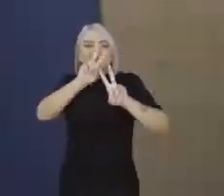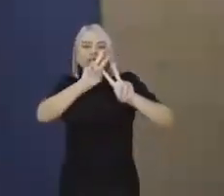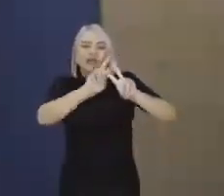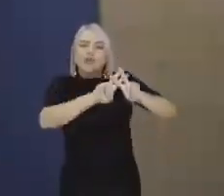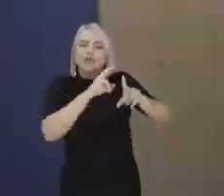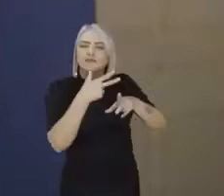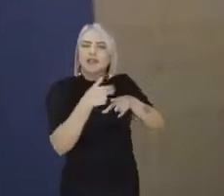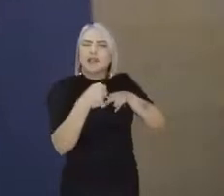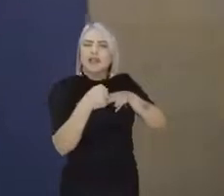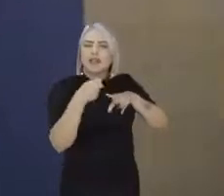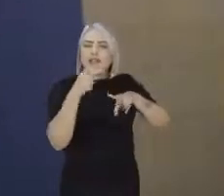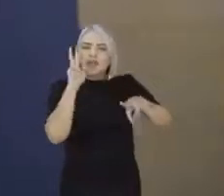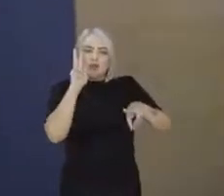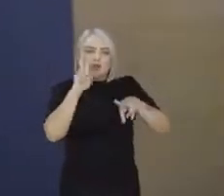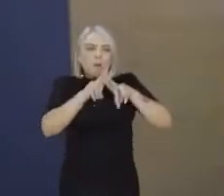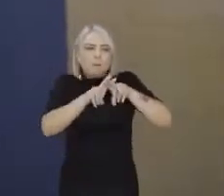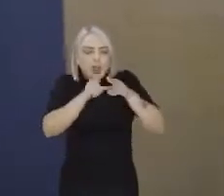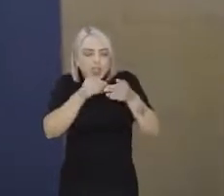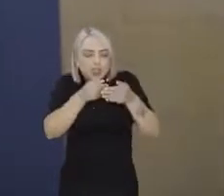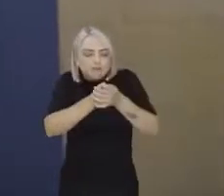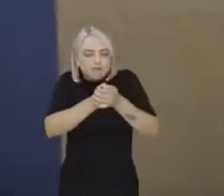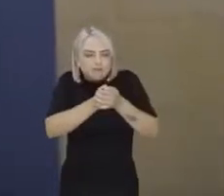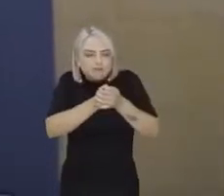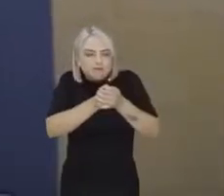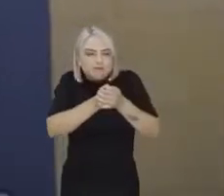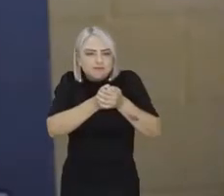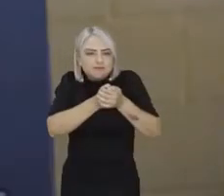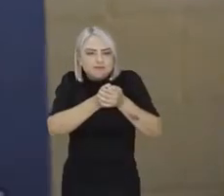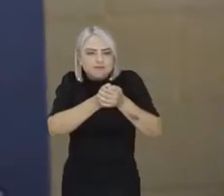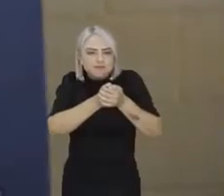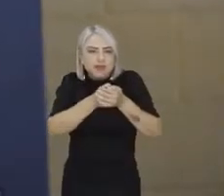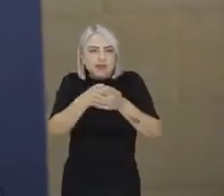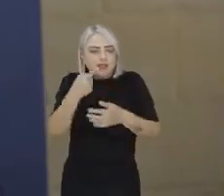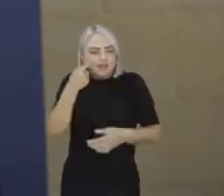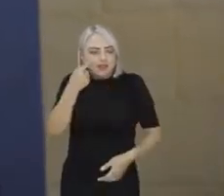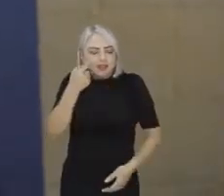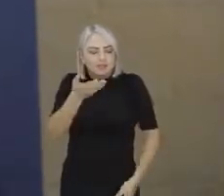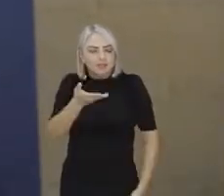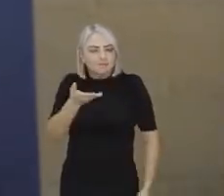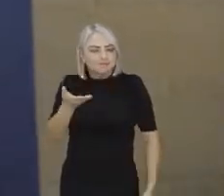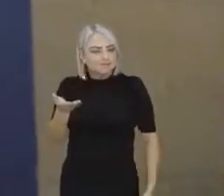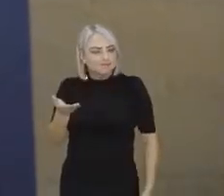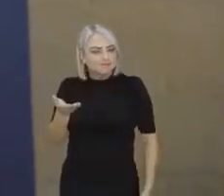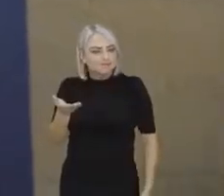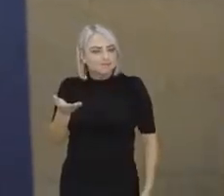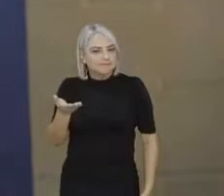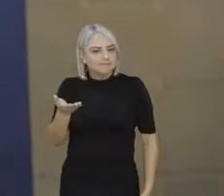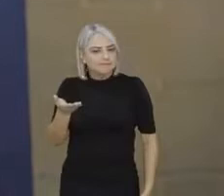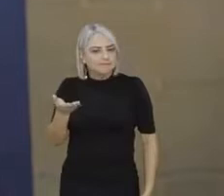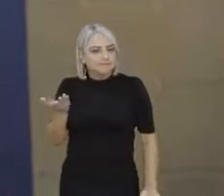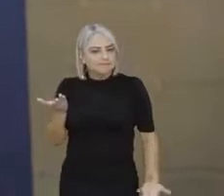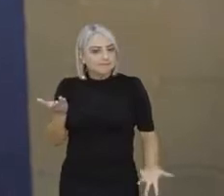ideia ficou presa. Olha o que aconteceu, as motos estão acabando.